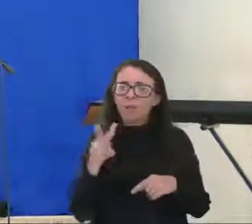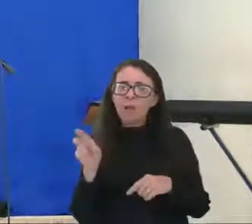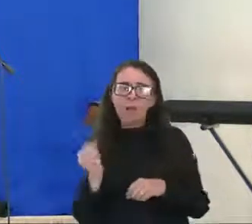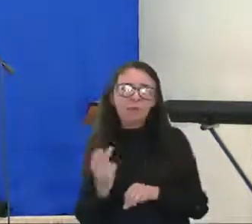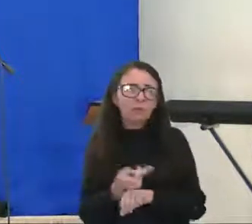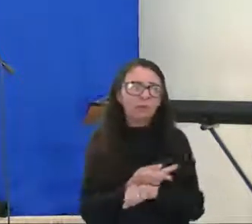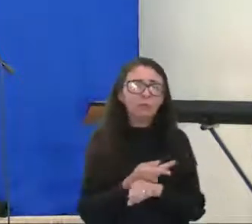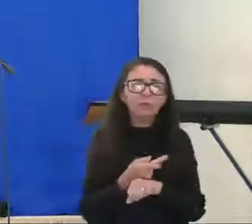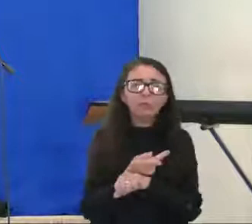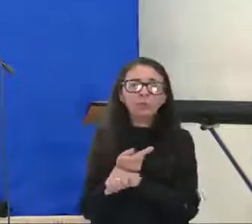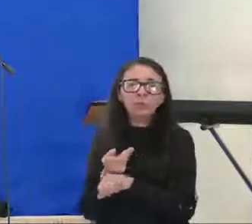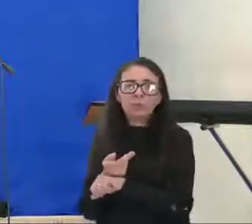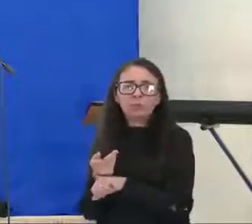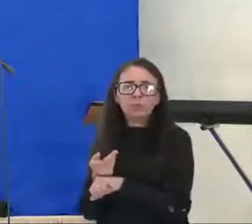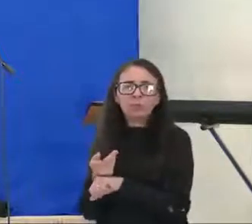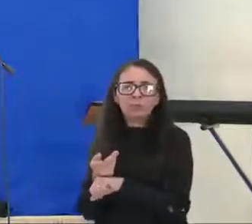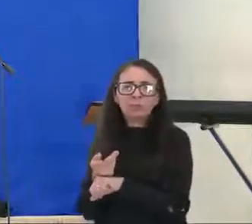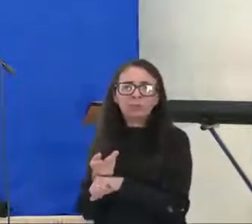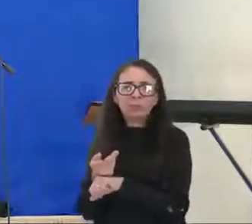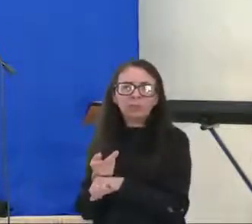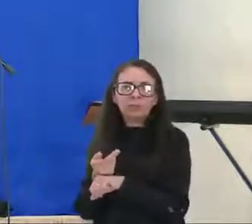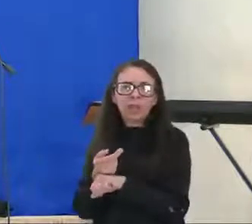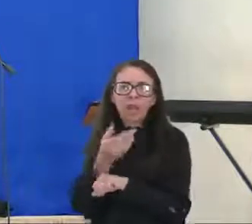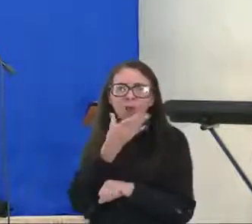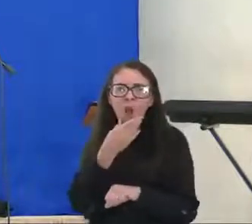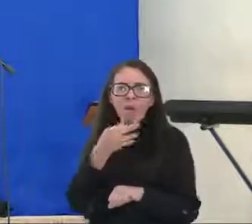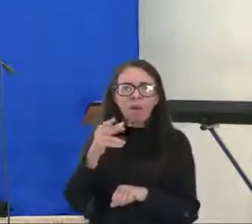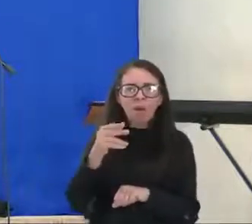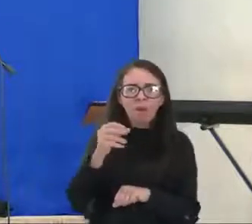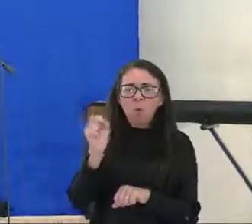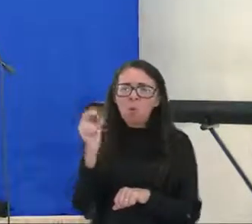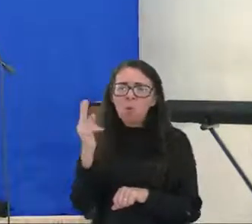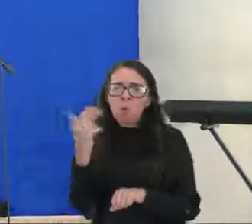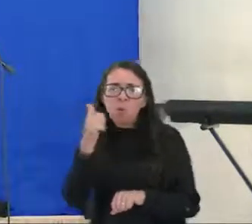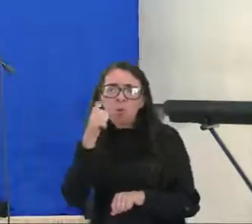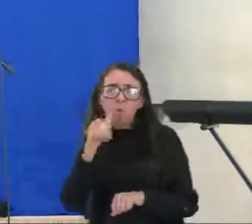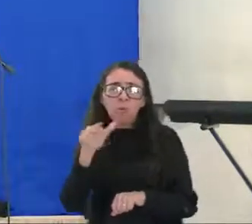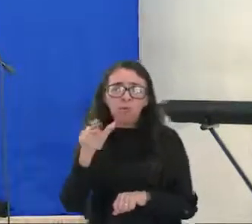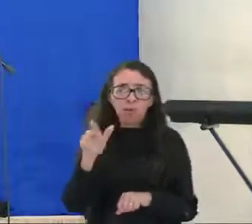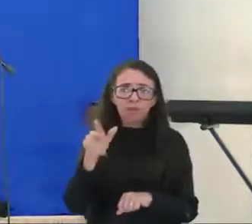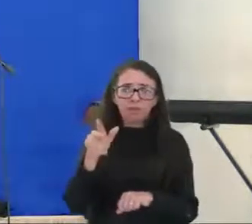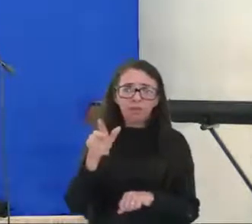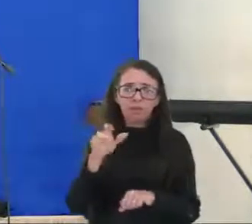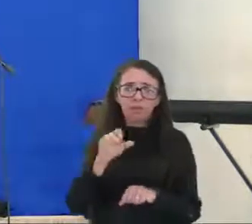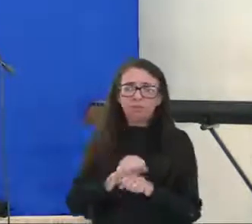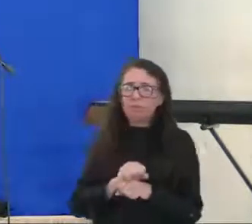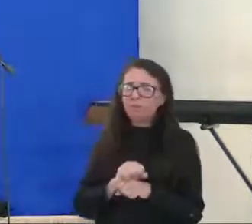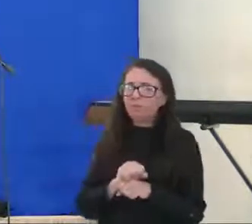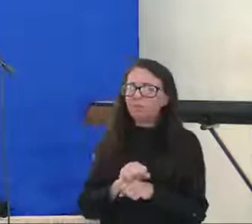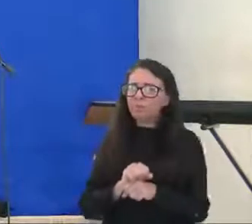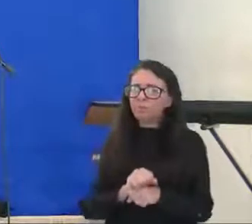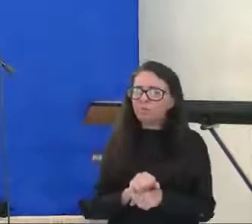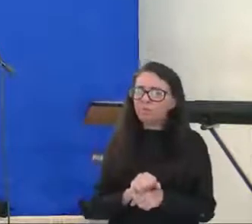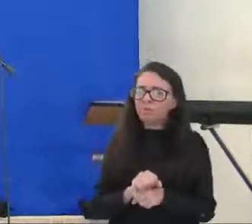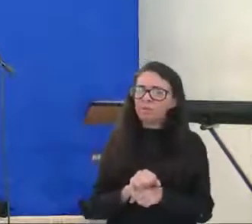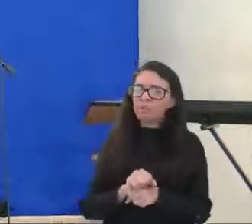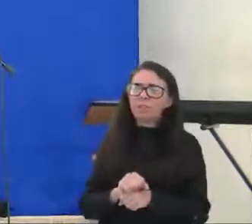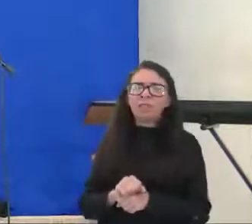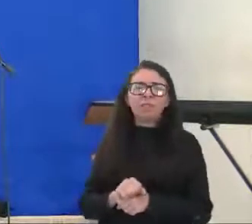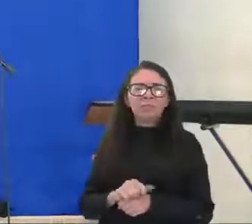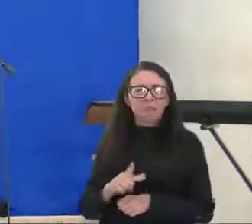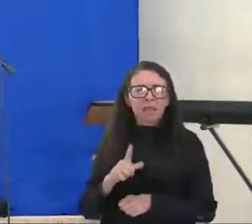temos que quebrar essas barreiras. Nós temos que vencer essas barreiras. Nós temos que ter um corpo